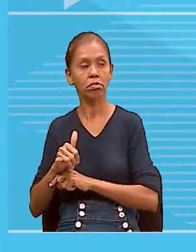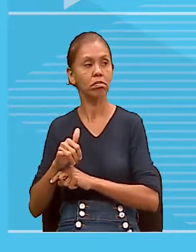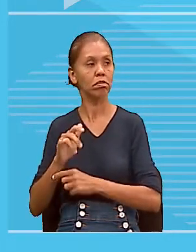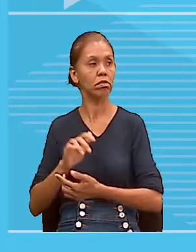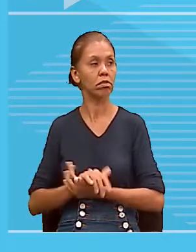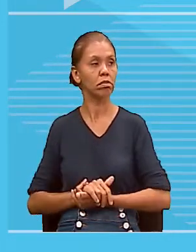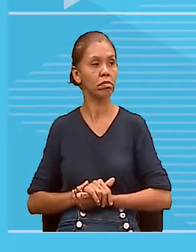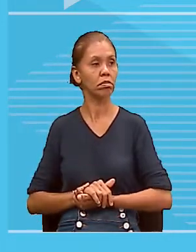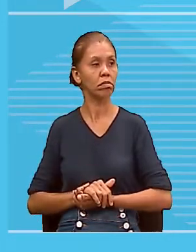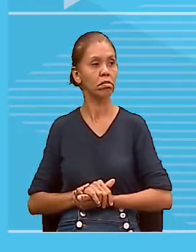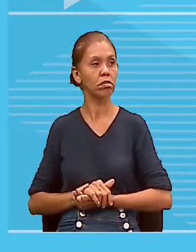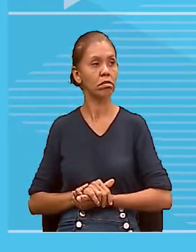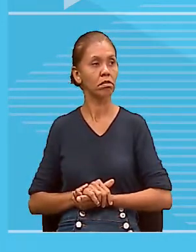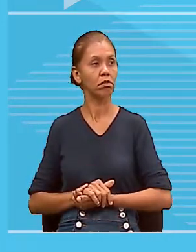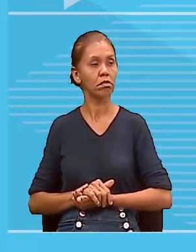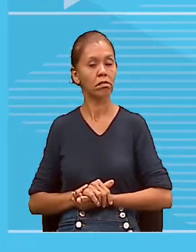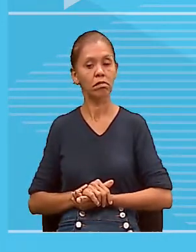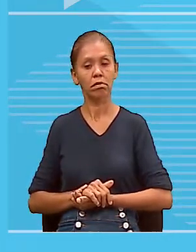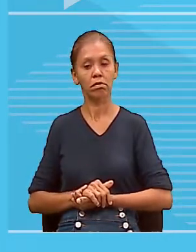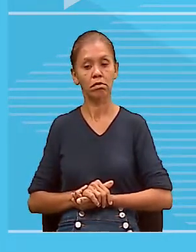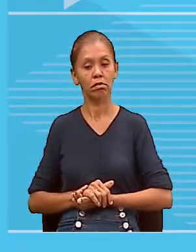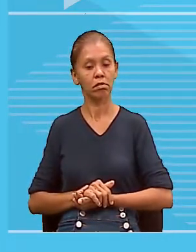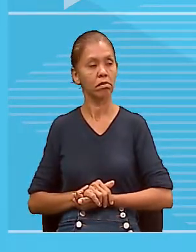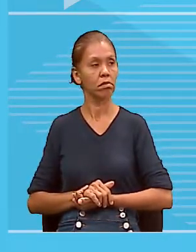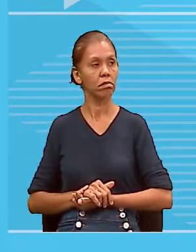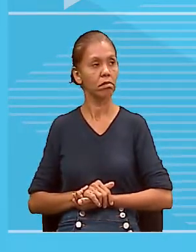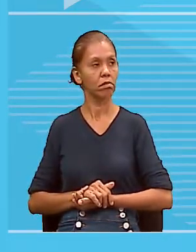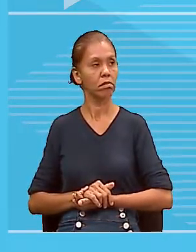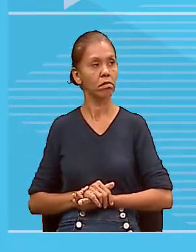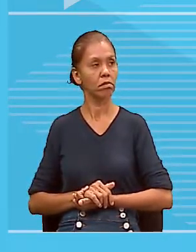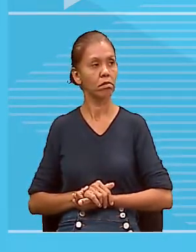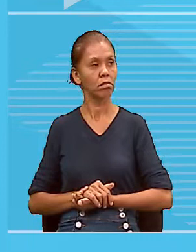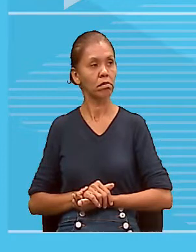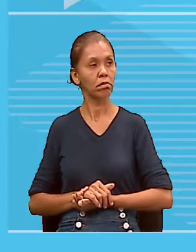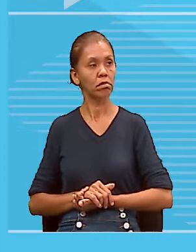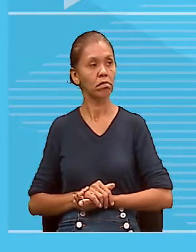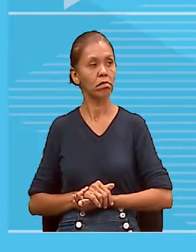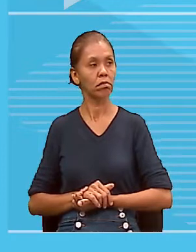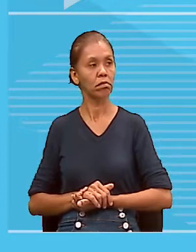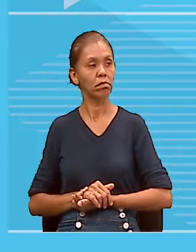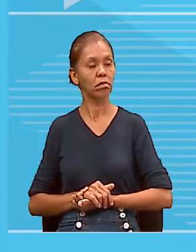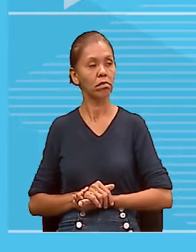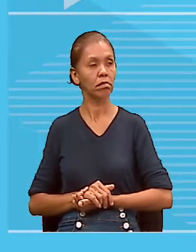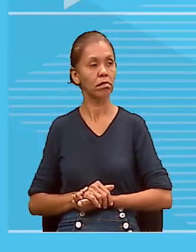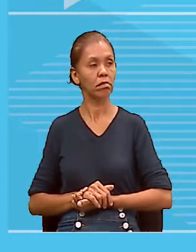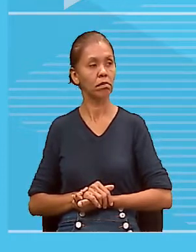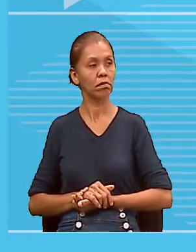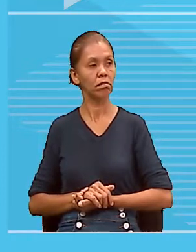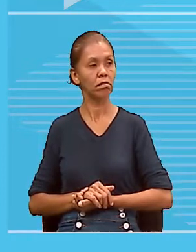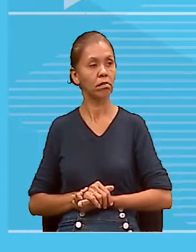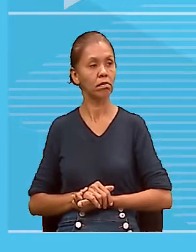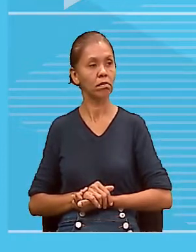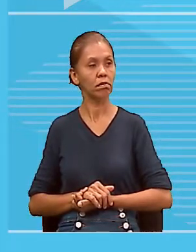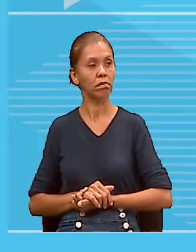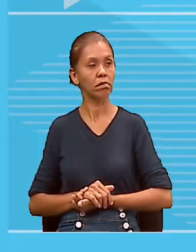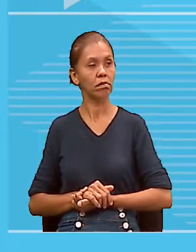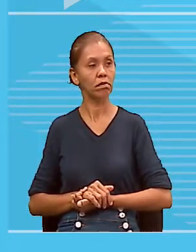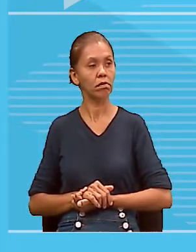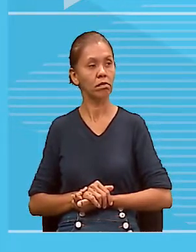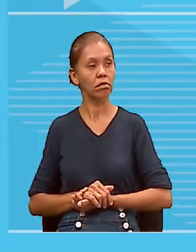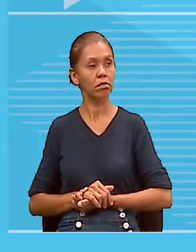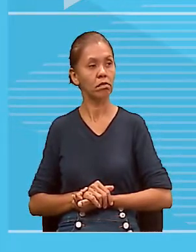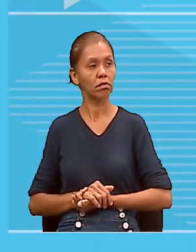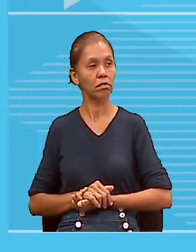aí a gestão do Juscelino Claro acelera-se o processo de urbanização